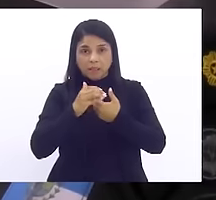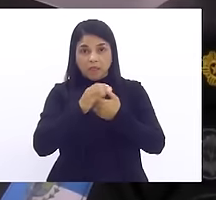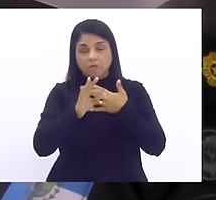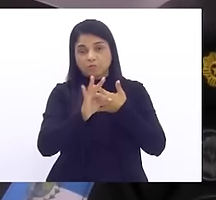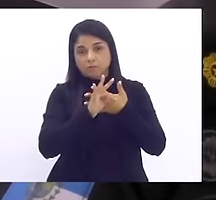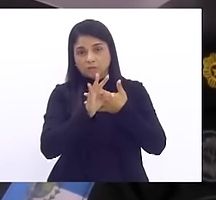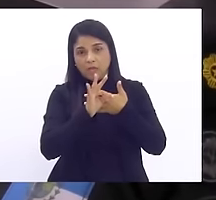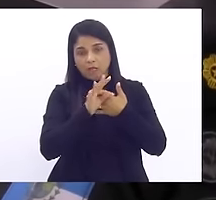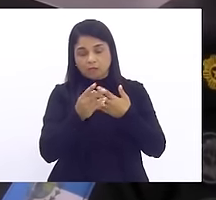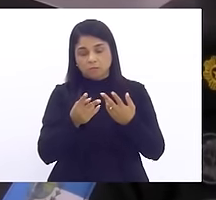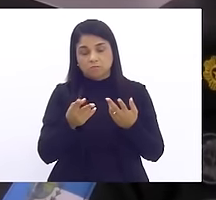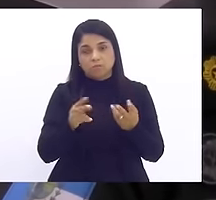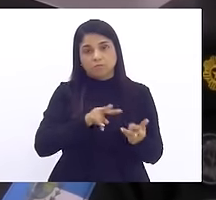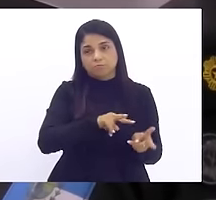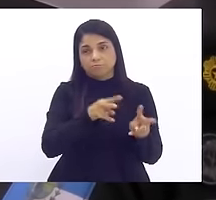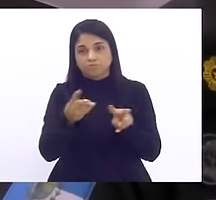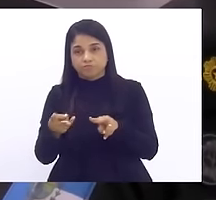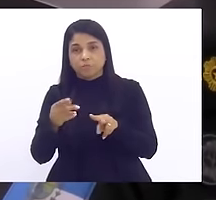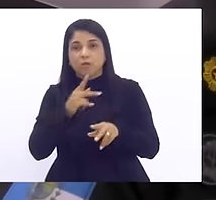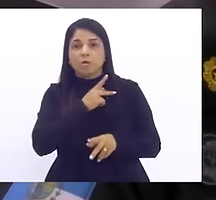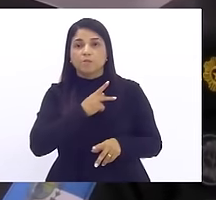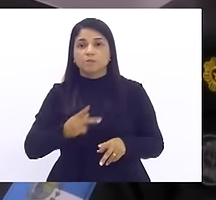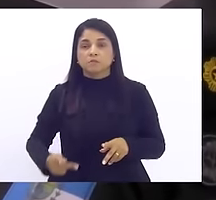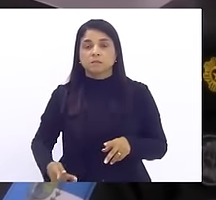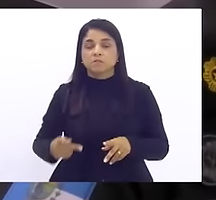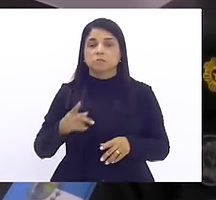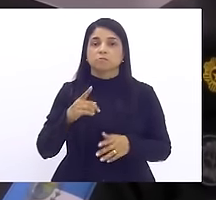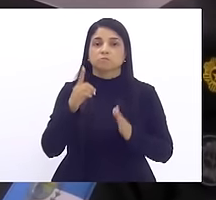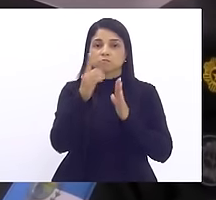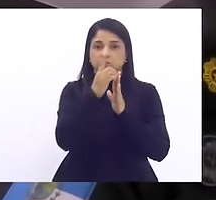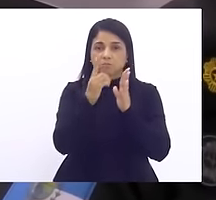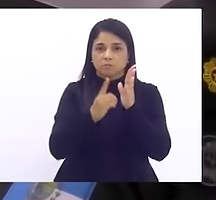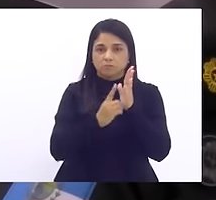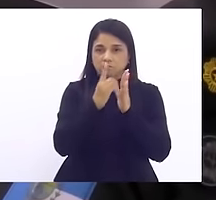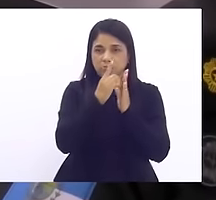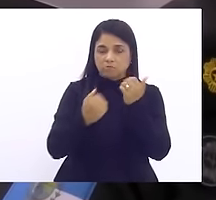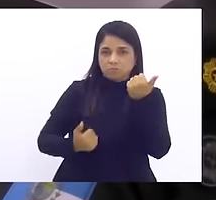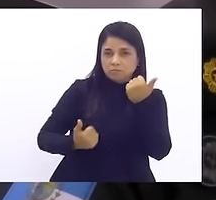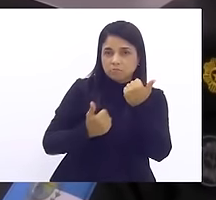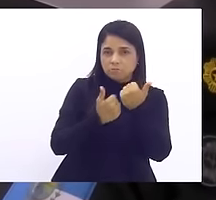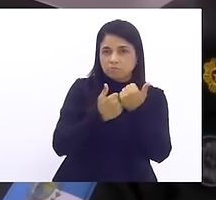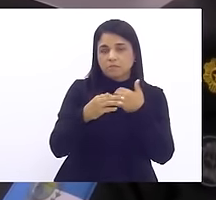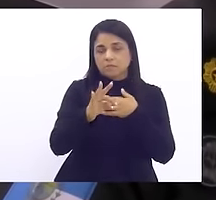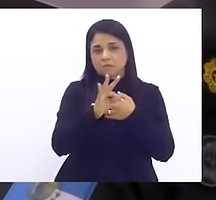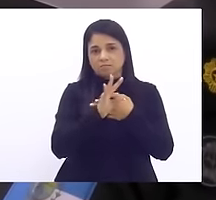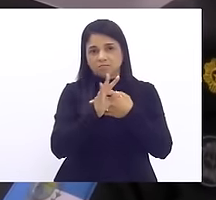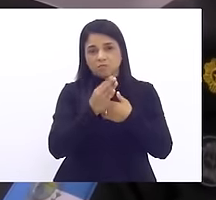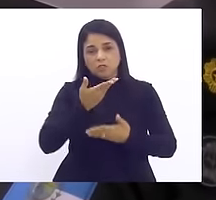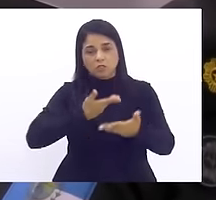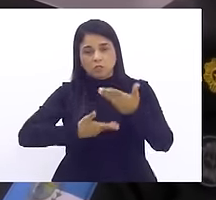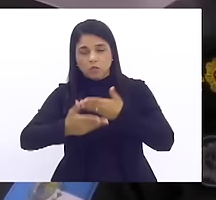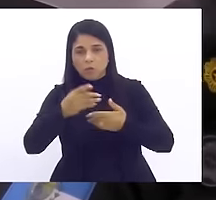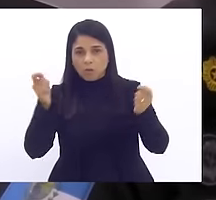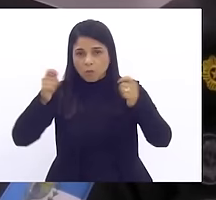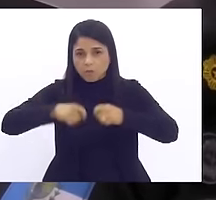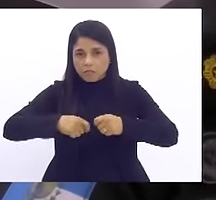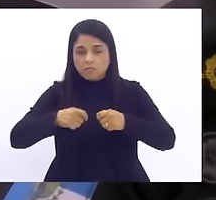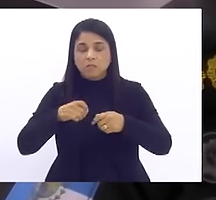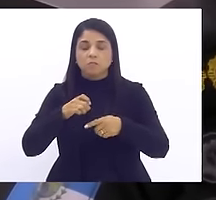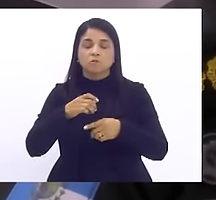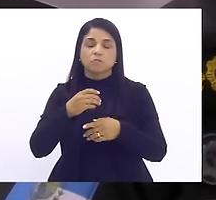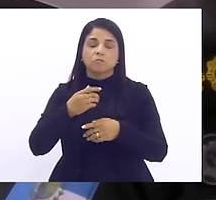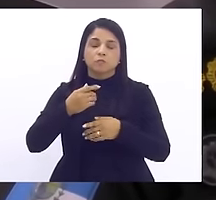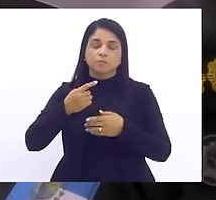delegações um exemplo o presidente do Detran havia termo de cooperação técnica pode trocar competências com o município do Rio de Janeiro